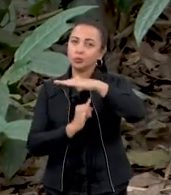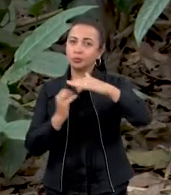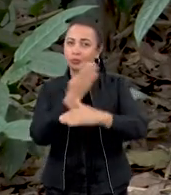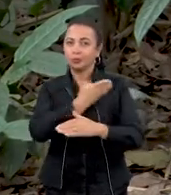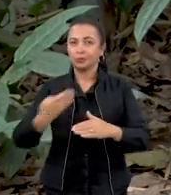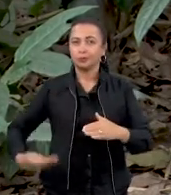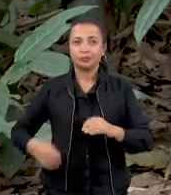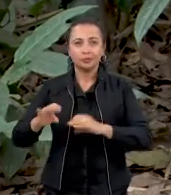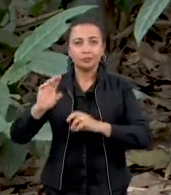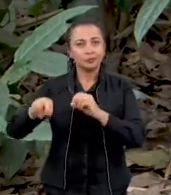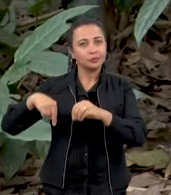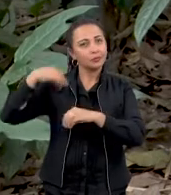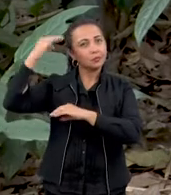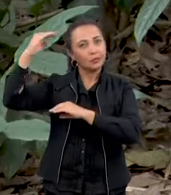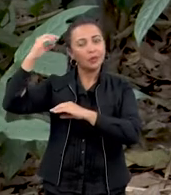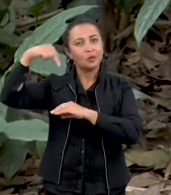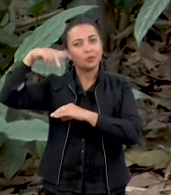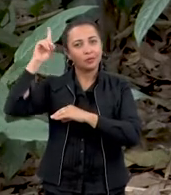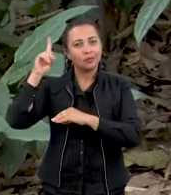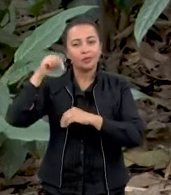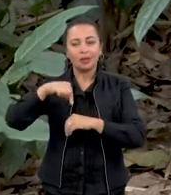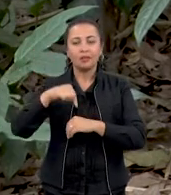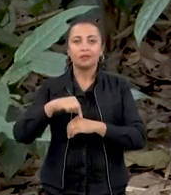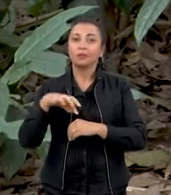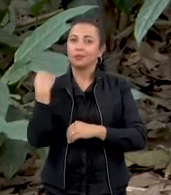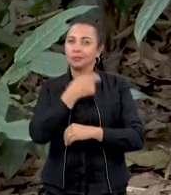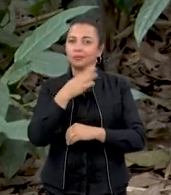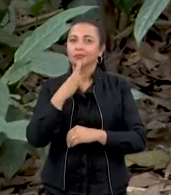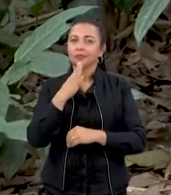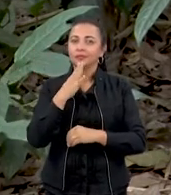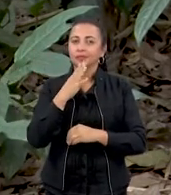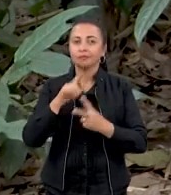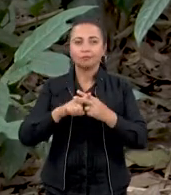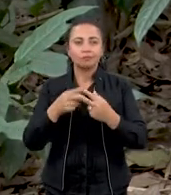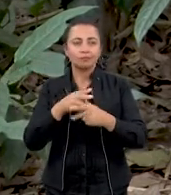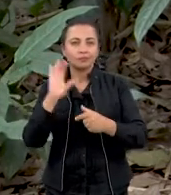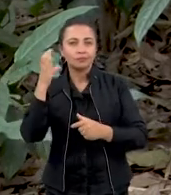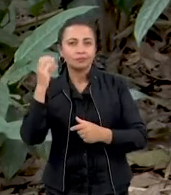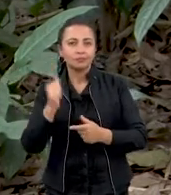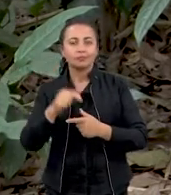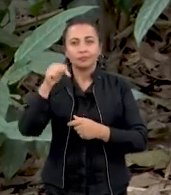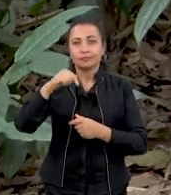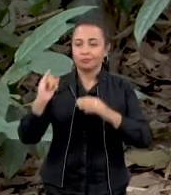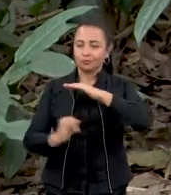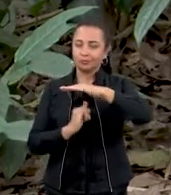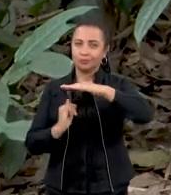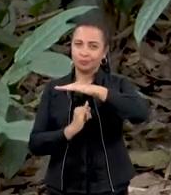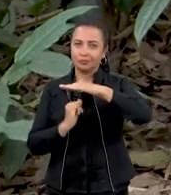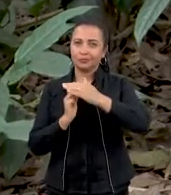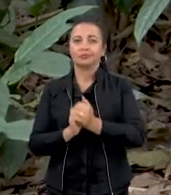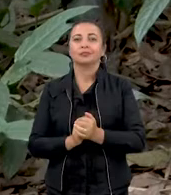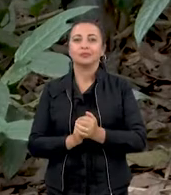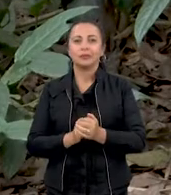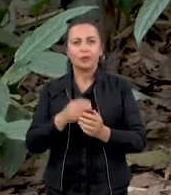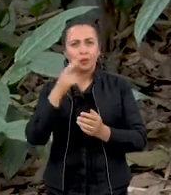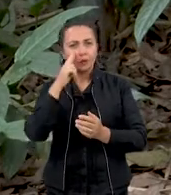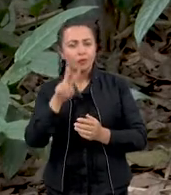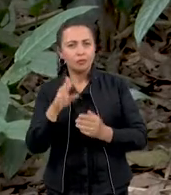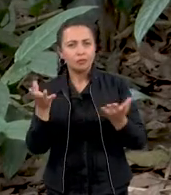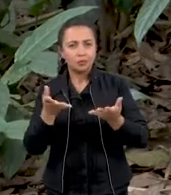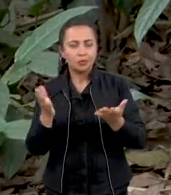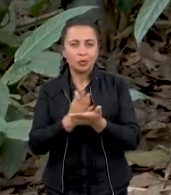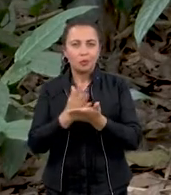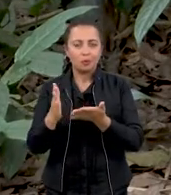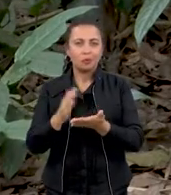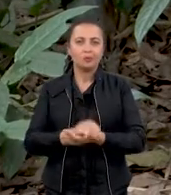e instituições públicas de ensino superior nordestinas. Aqui, a gente conhece as produções científicas destas instituições.